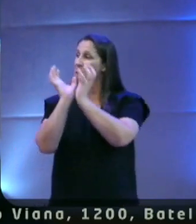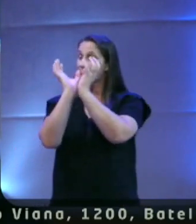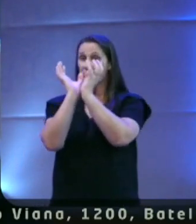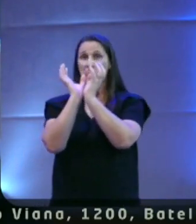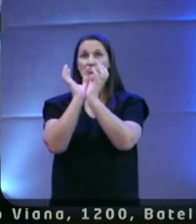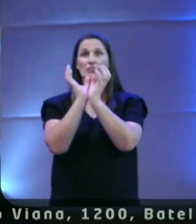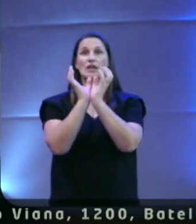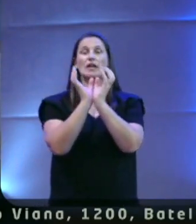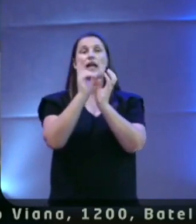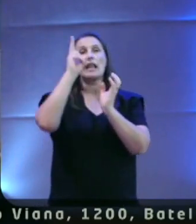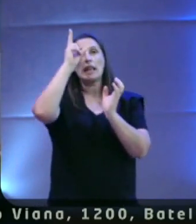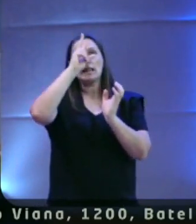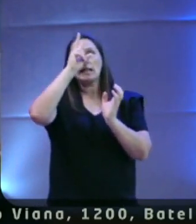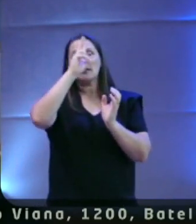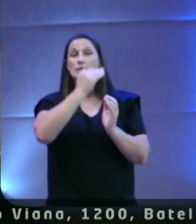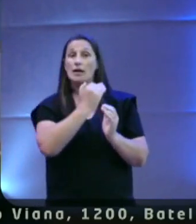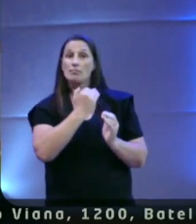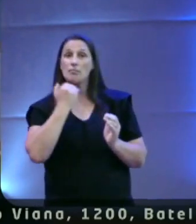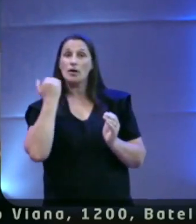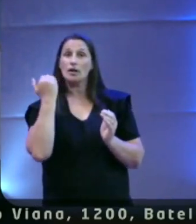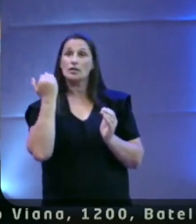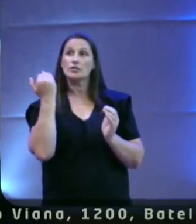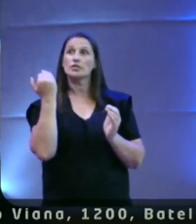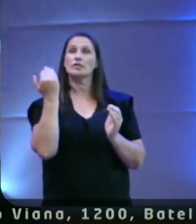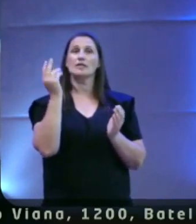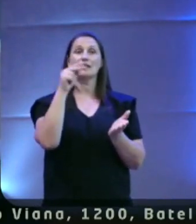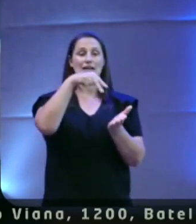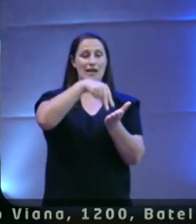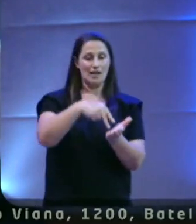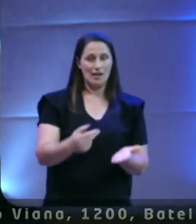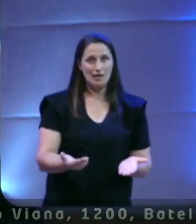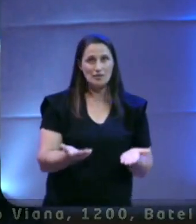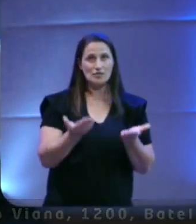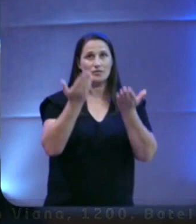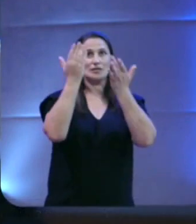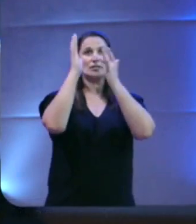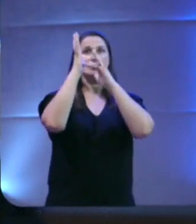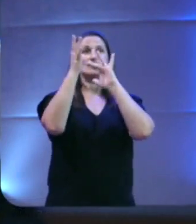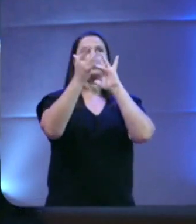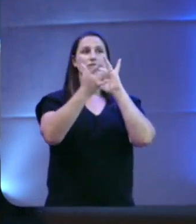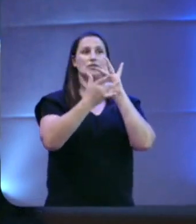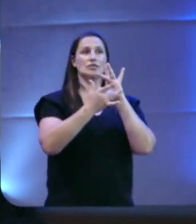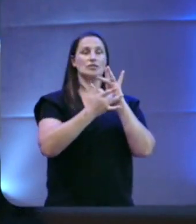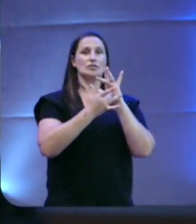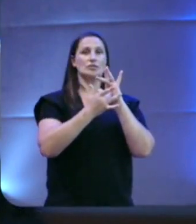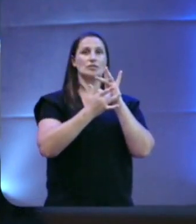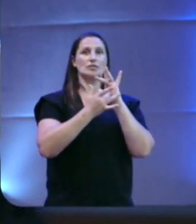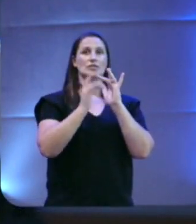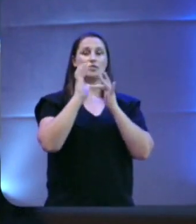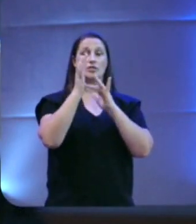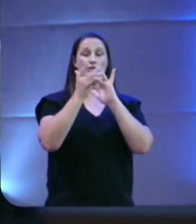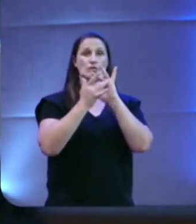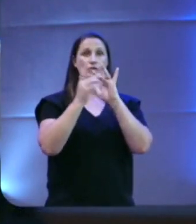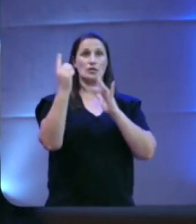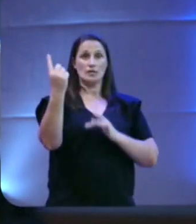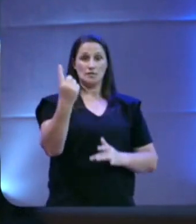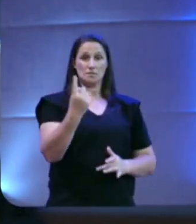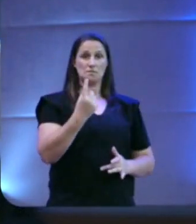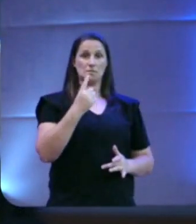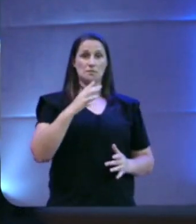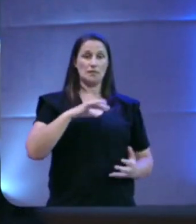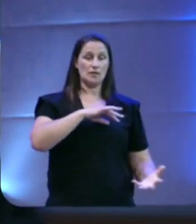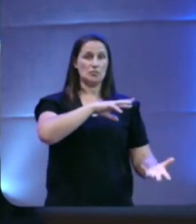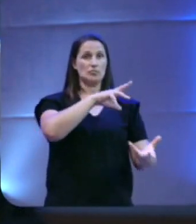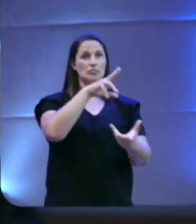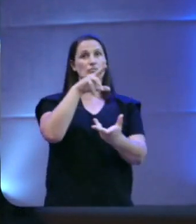que nos lembra da morte e da ressurreição de Jesus. Jesus veio a esse mundo para nos mostrar o caminho de Deus. Ele sabia que o